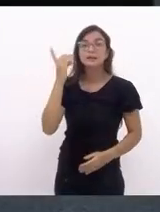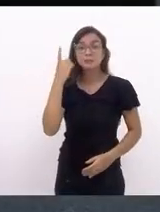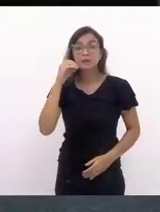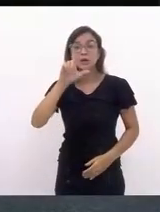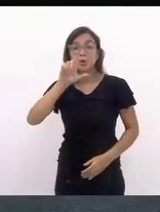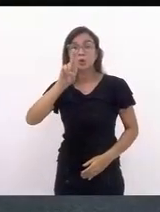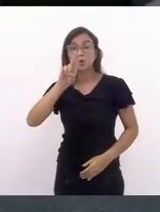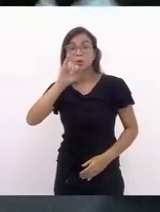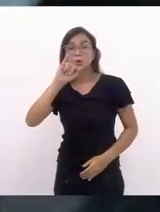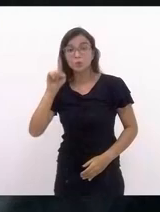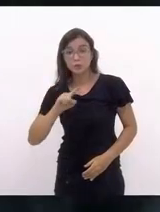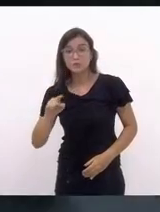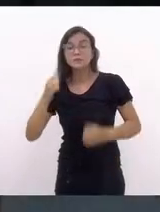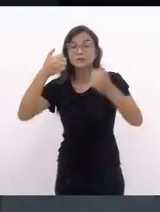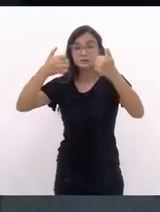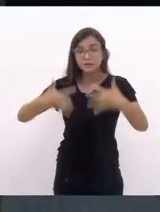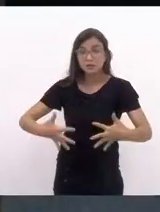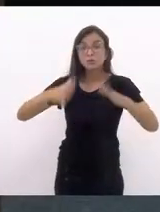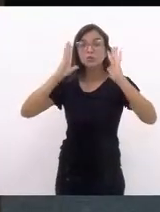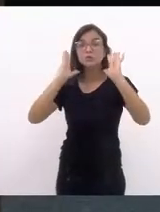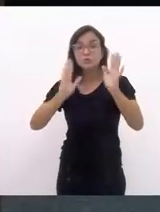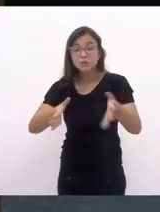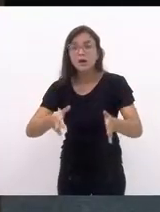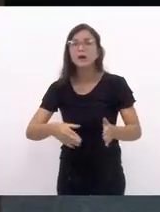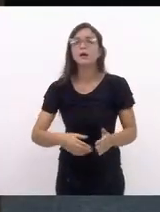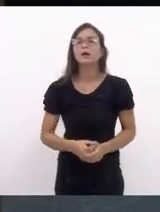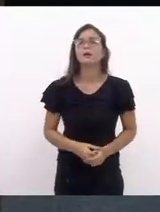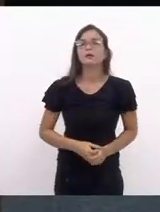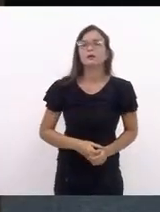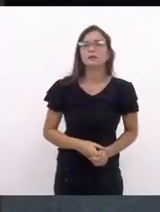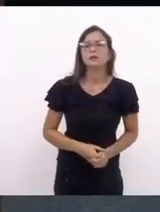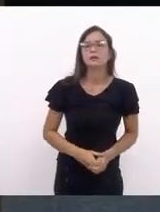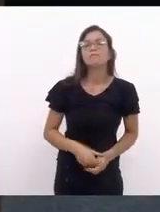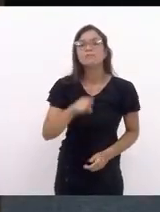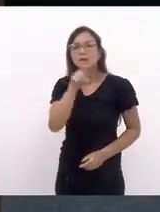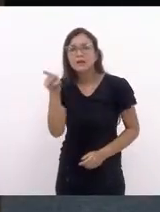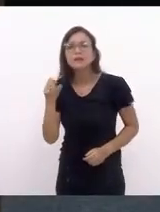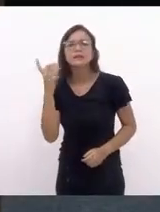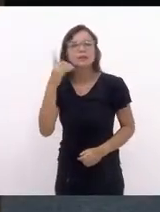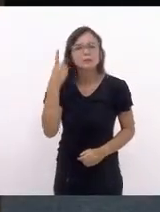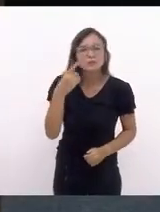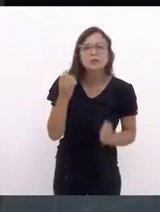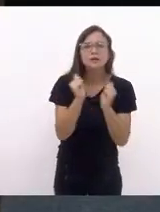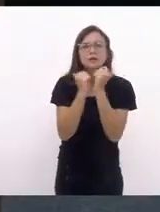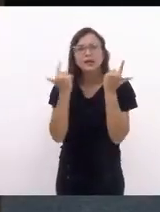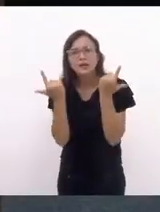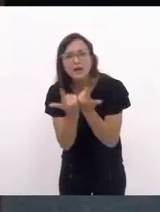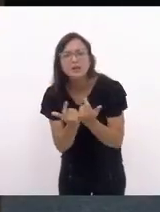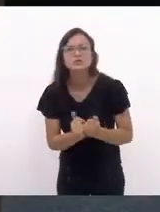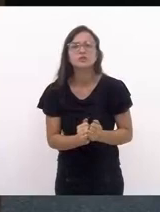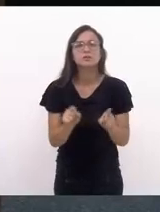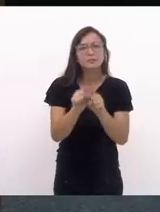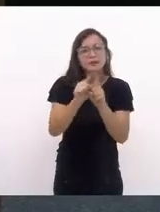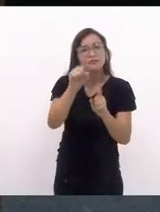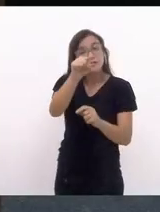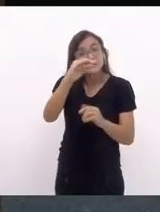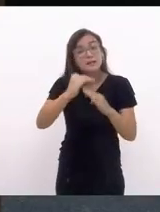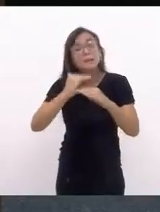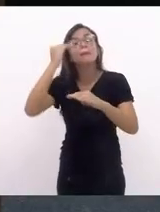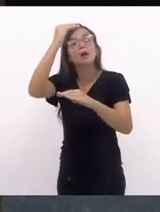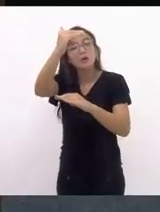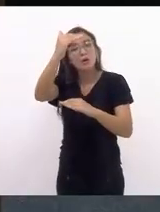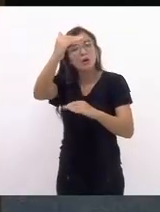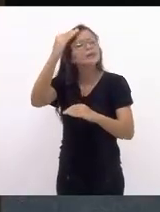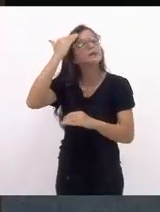Luiz Paulo aos 70 deputados da alerj agradecer a vossa excelência por ter